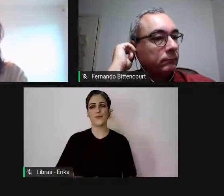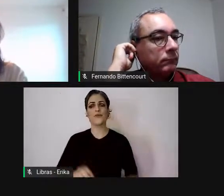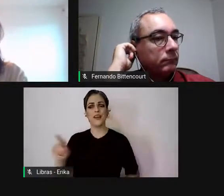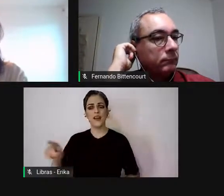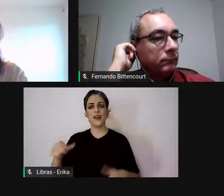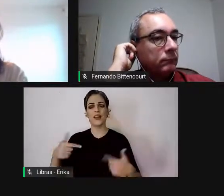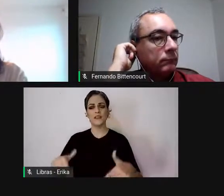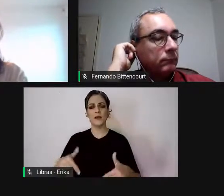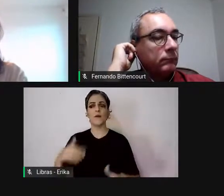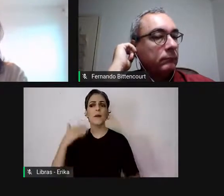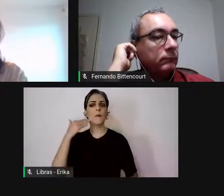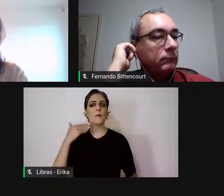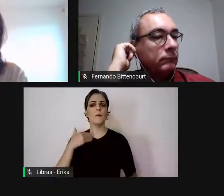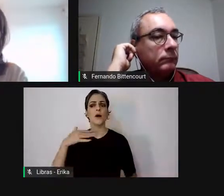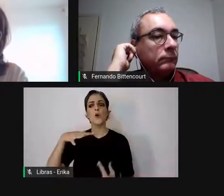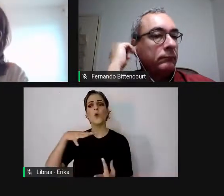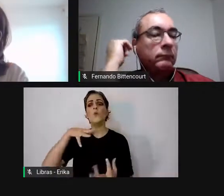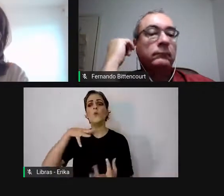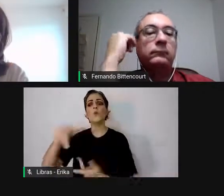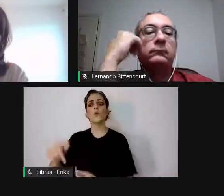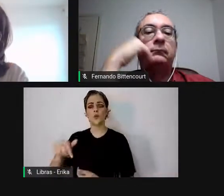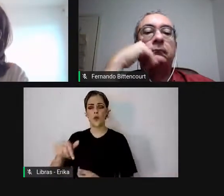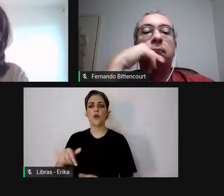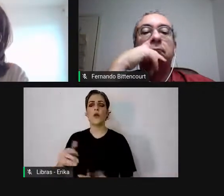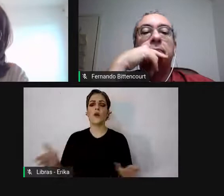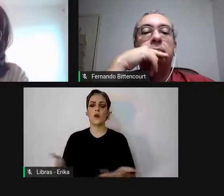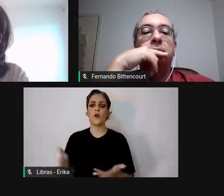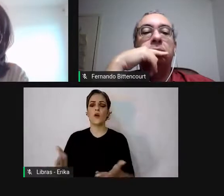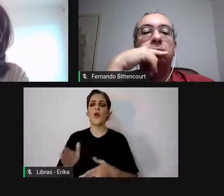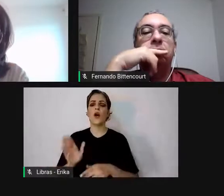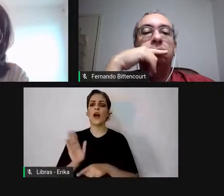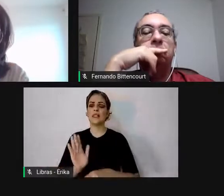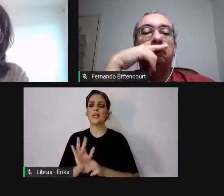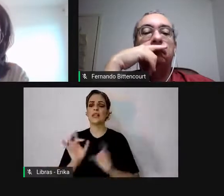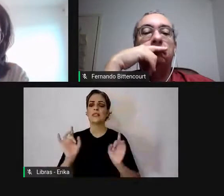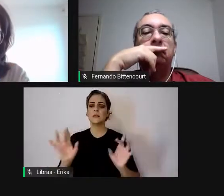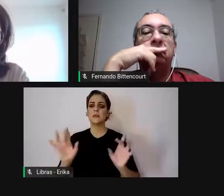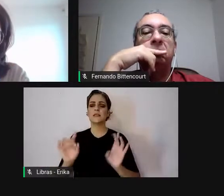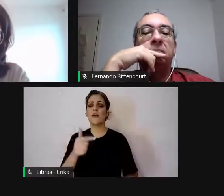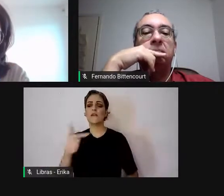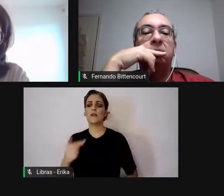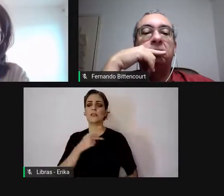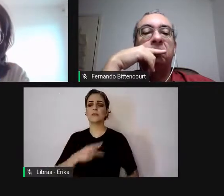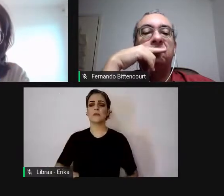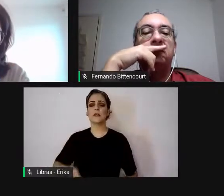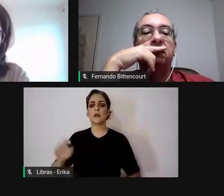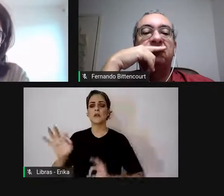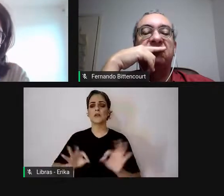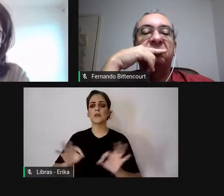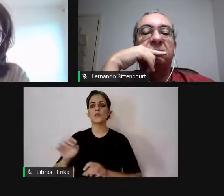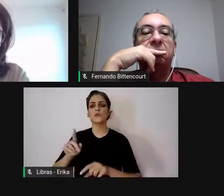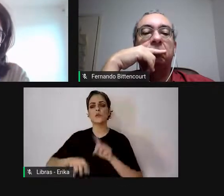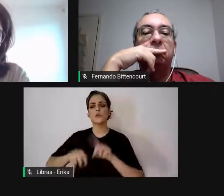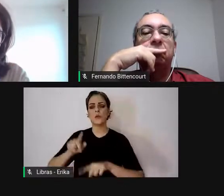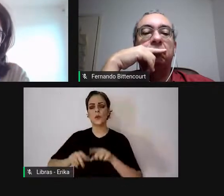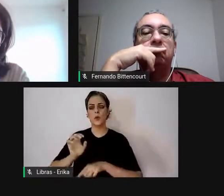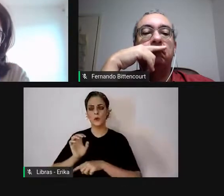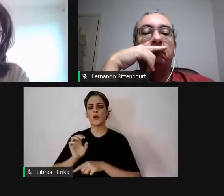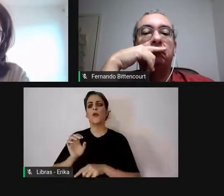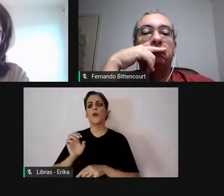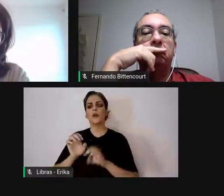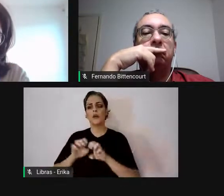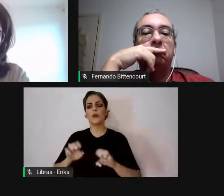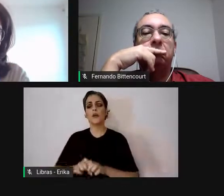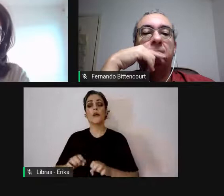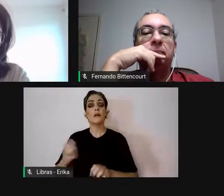assistente especial do vice-presidente de infraestrutura do Banco Mundial e, em funções anteriores, coordenou a gerência regional